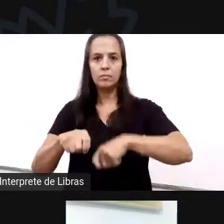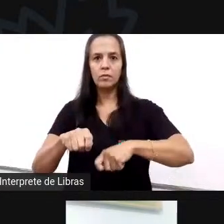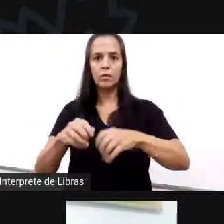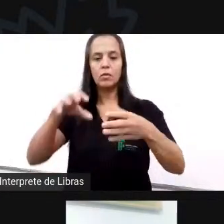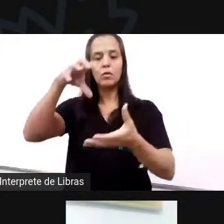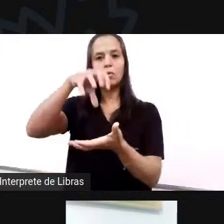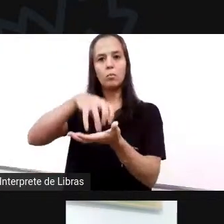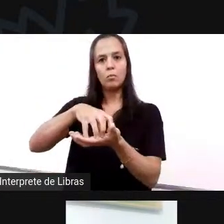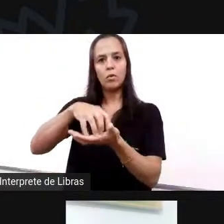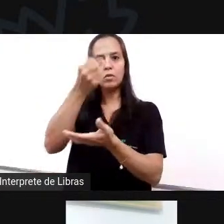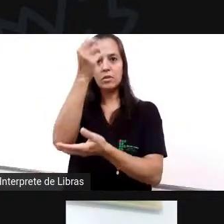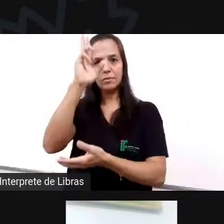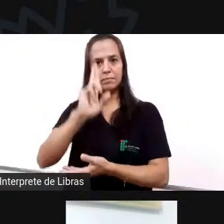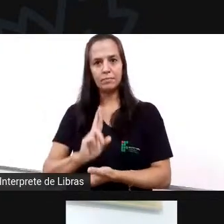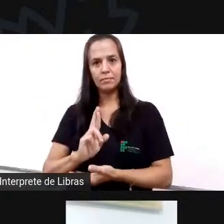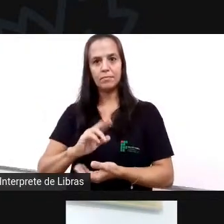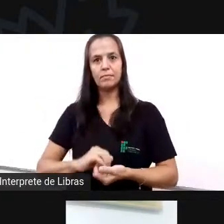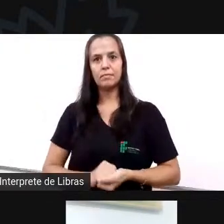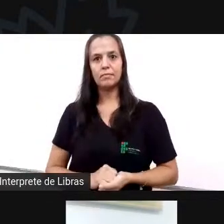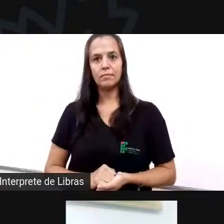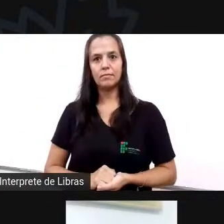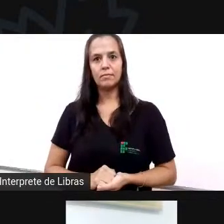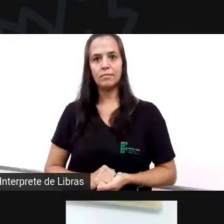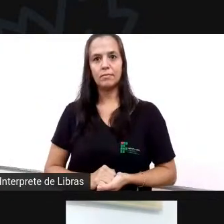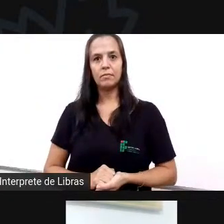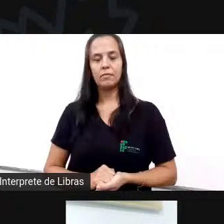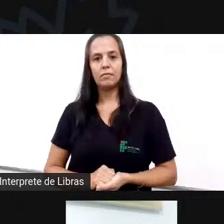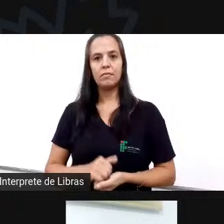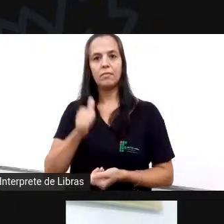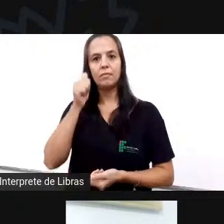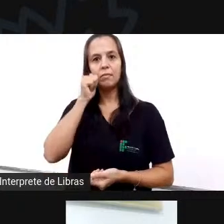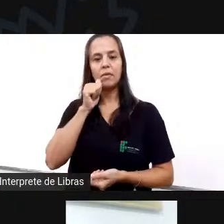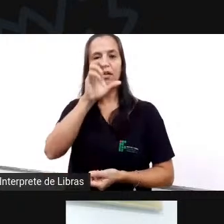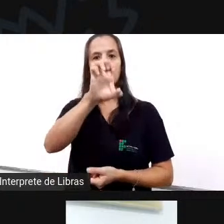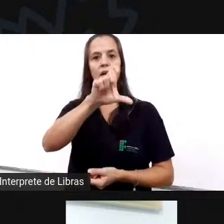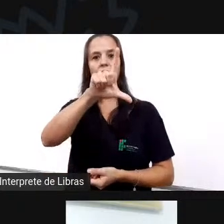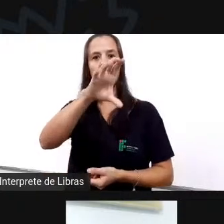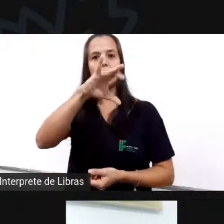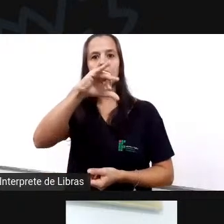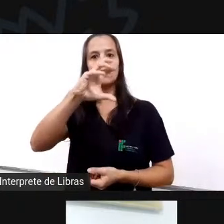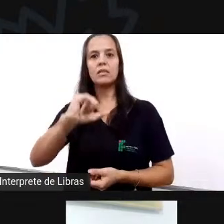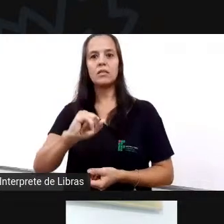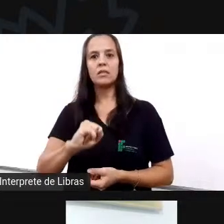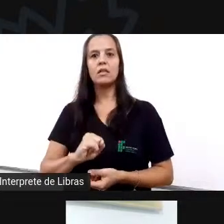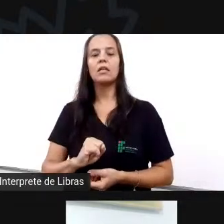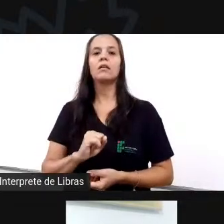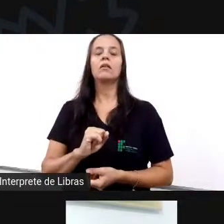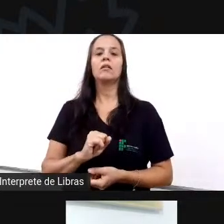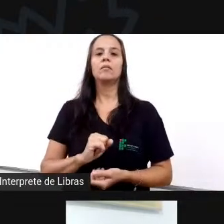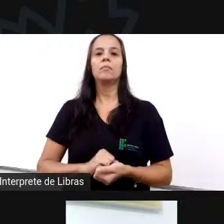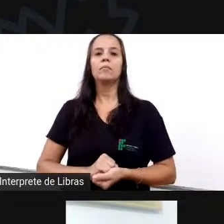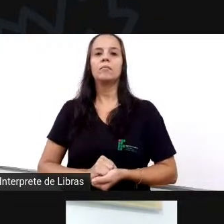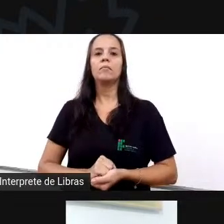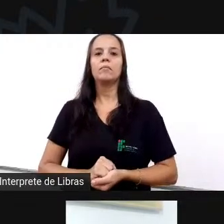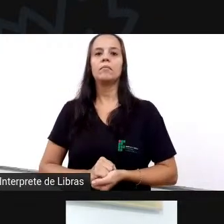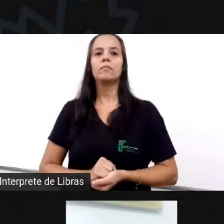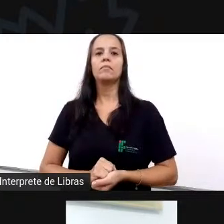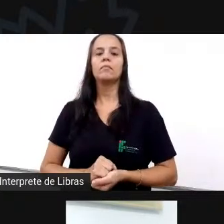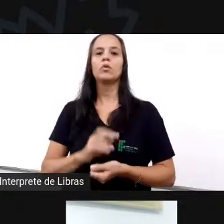Polo Santa Rosa. Senhora Elci Delós Tolomini,